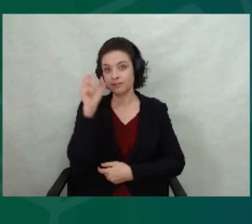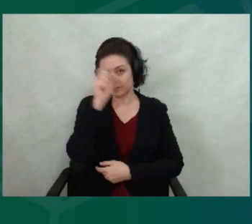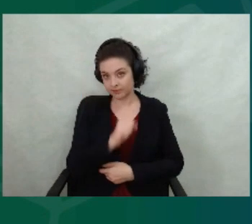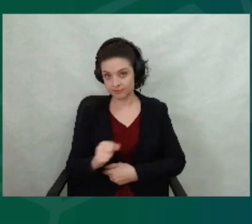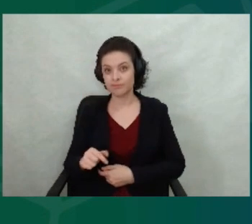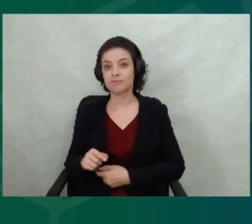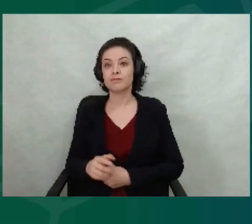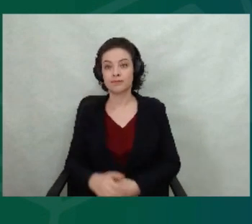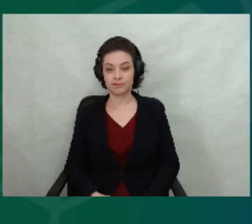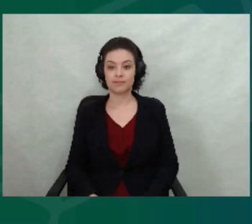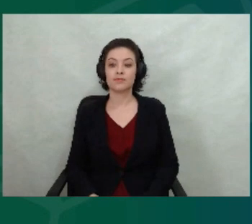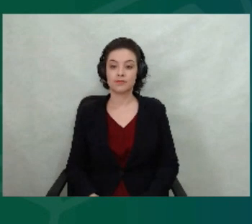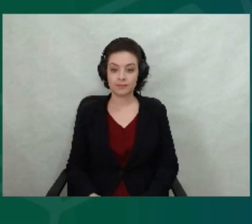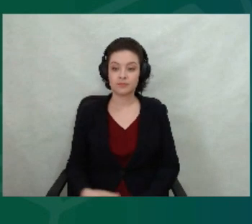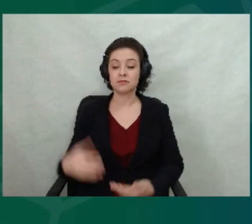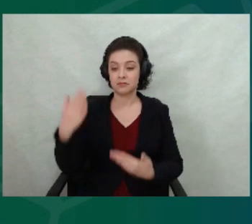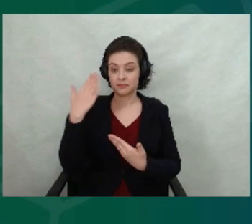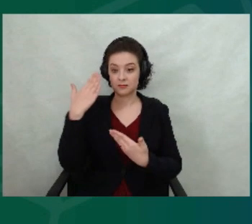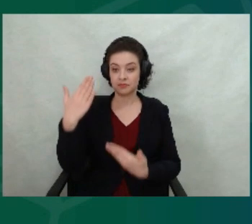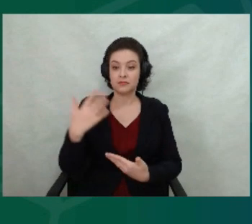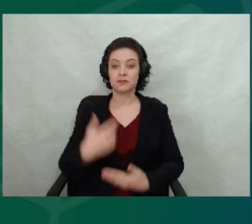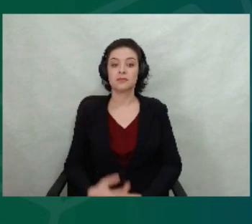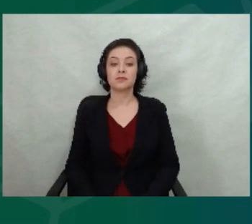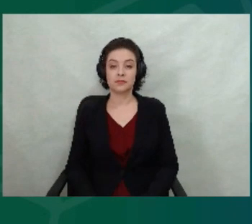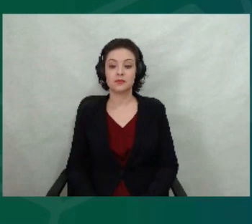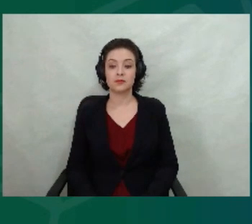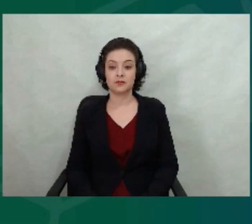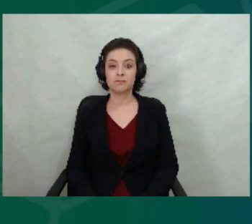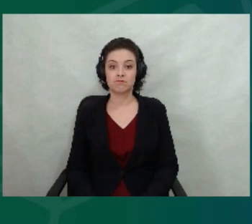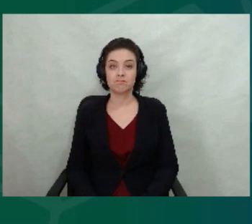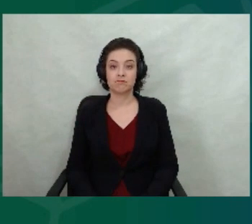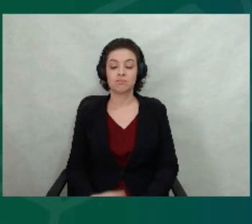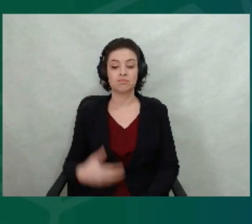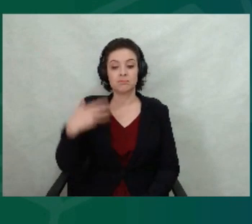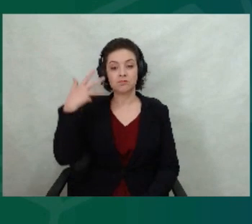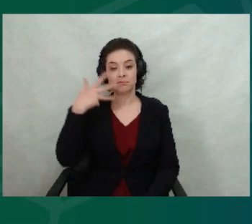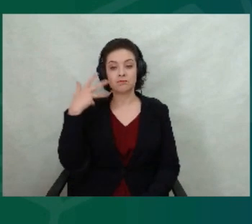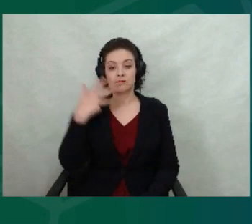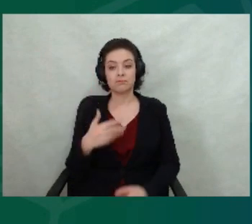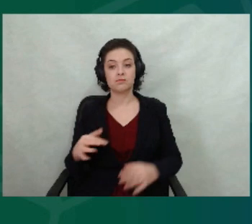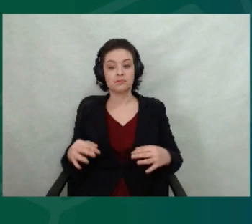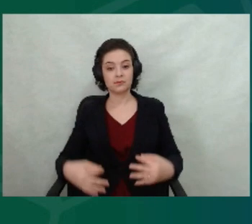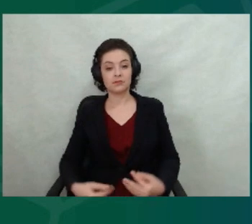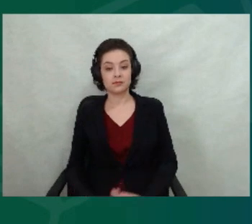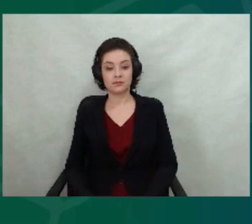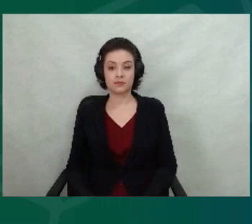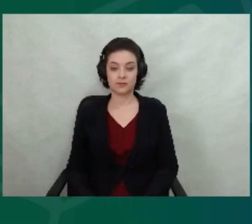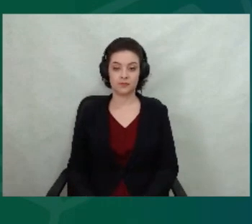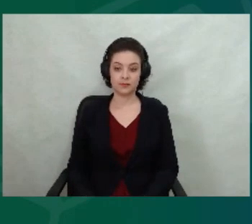Eu agradeço muito, e finalizo a minha apresentação, por favor, fazendo